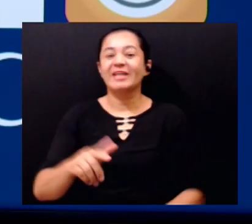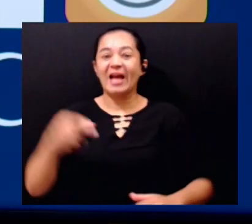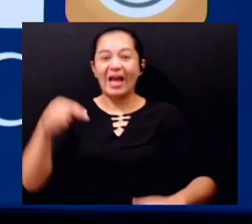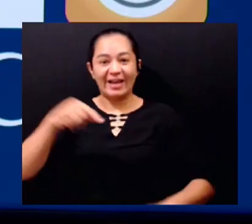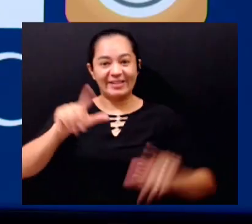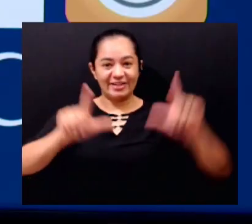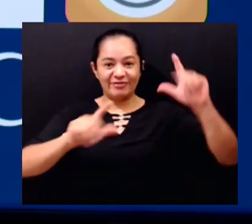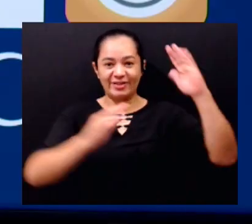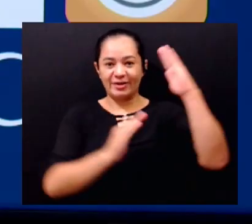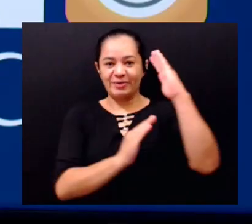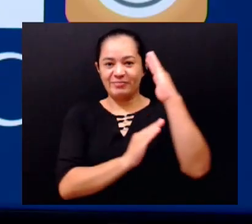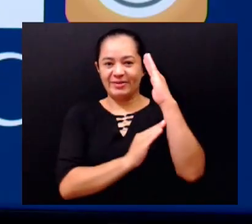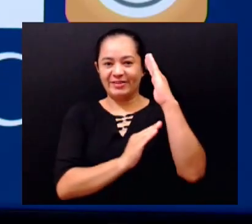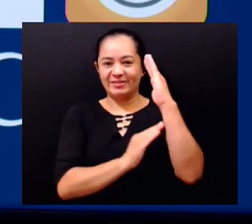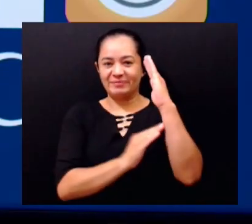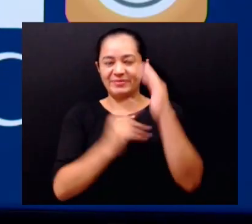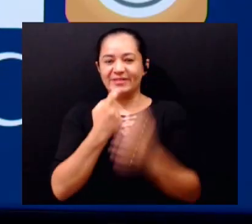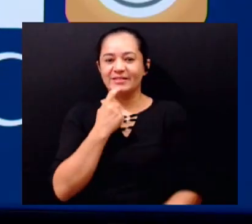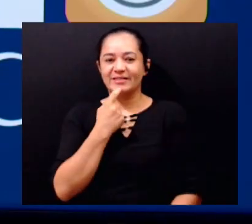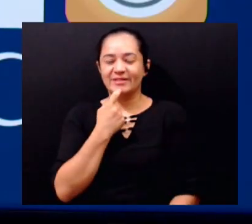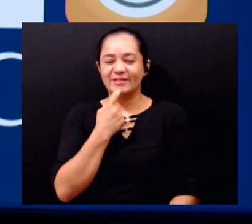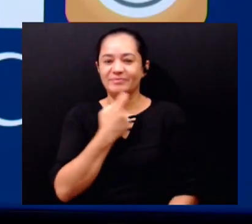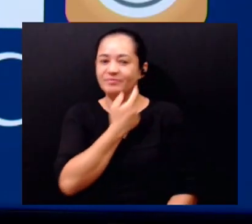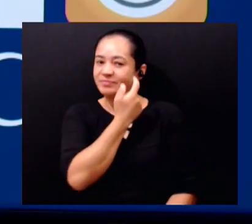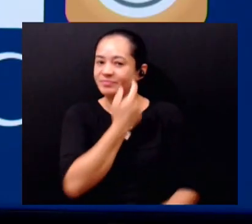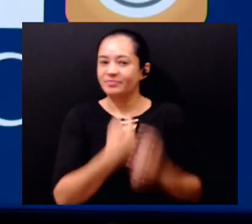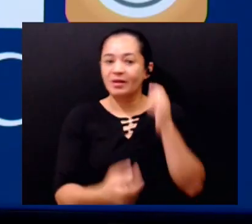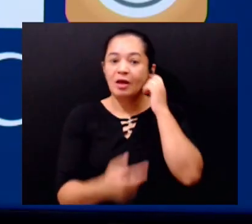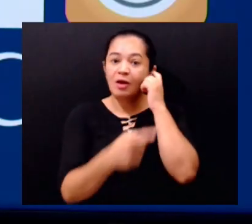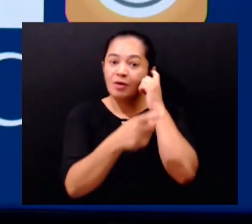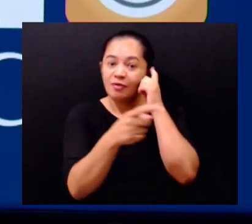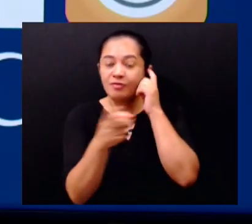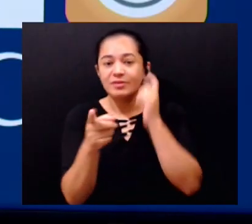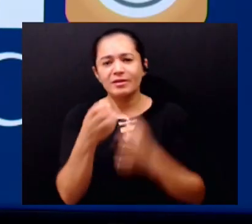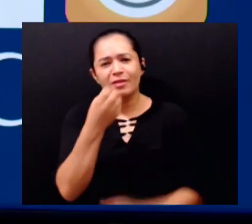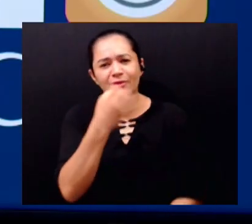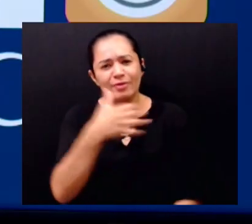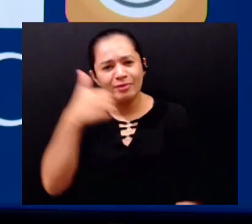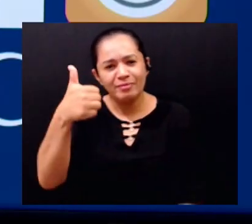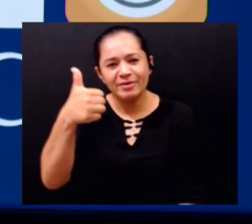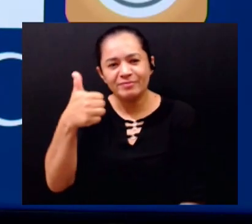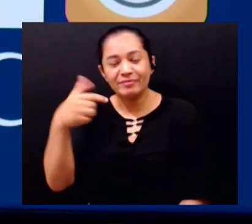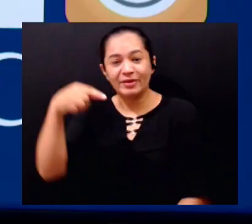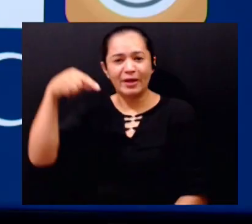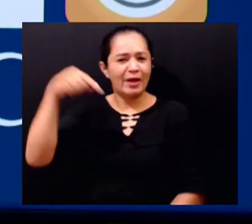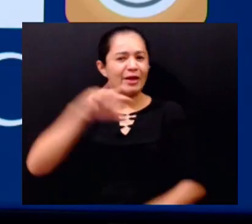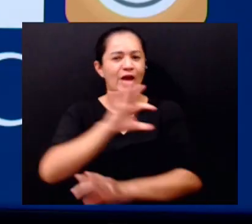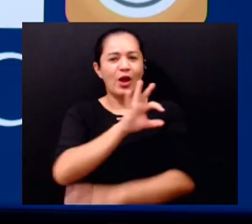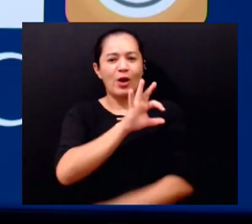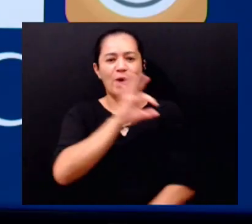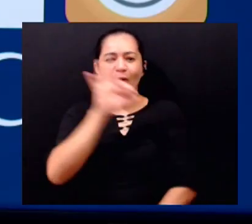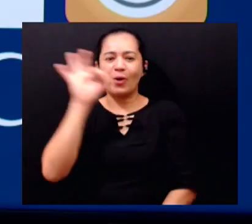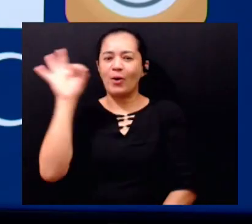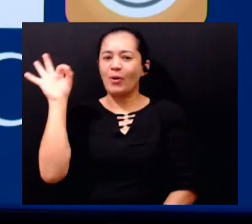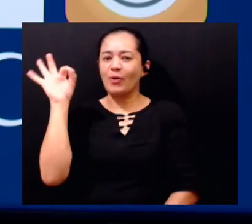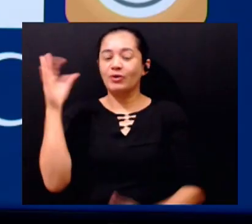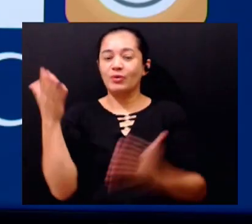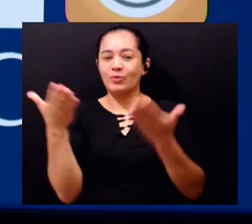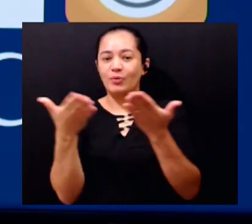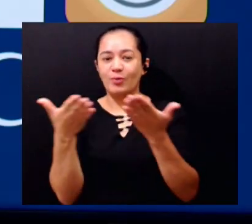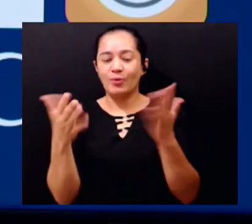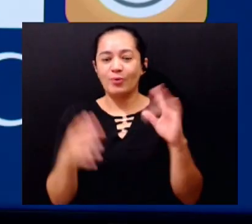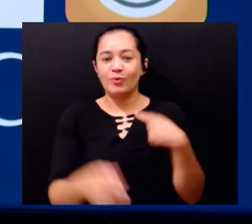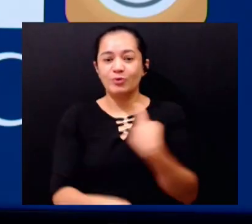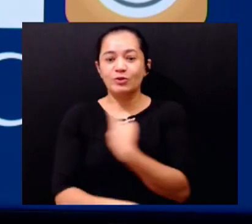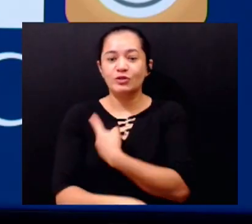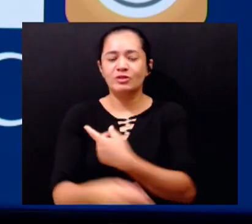Câmara Campinas. E você, como está? Tudo bem? Por aqui tudo ótimo. Gente, hoje nós vamos falar